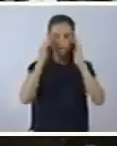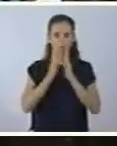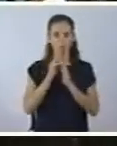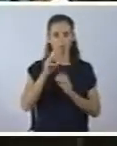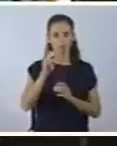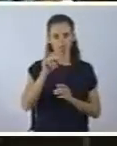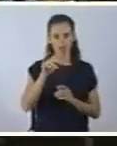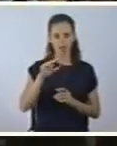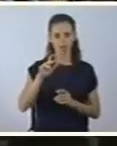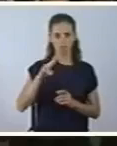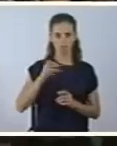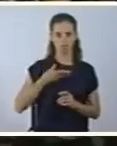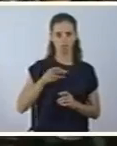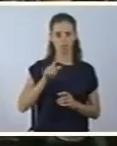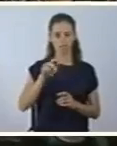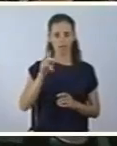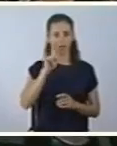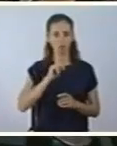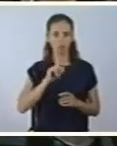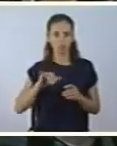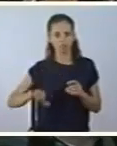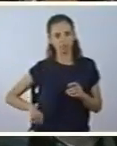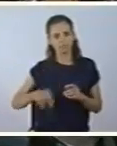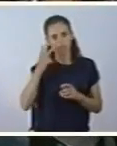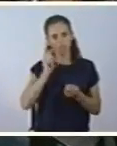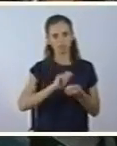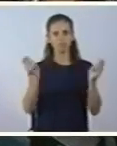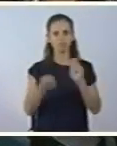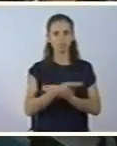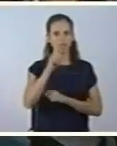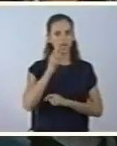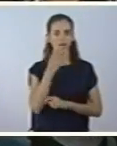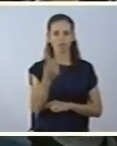Madalena. Temos a mulher adúltera que mudou a sua vida. A